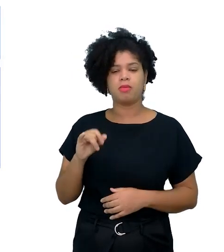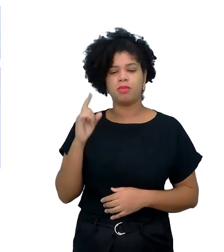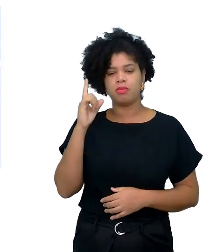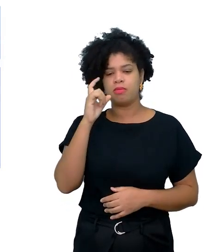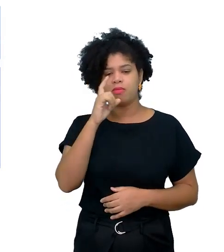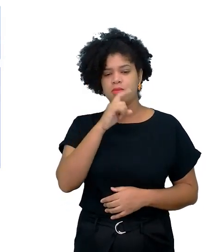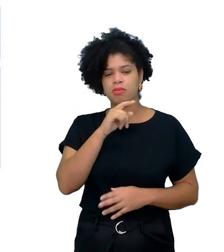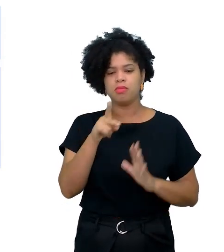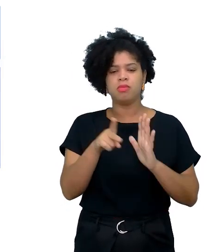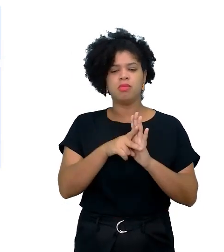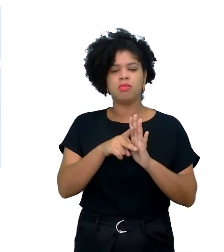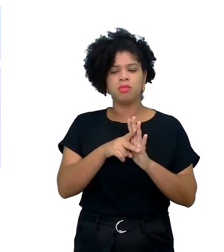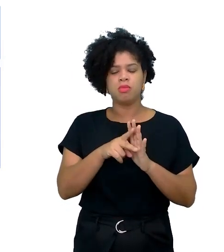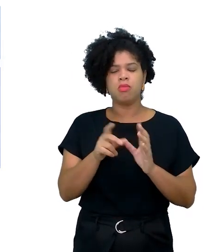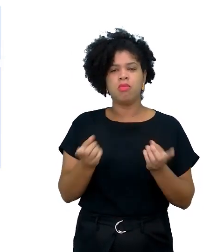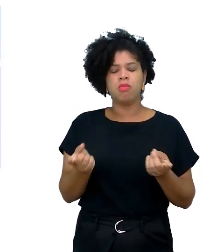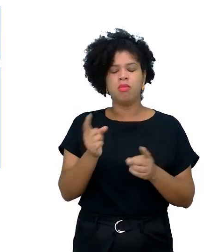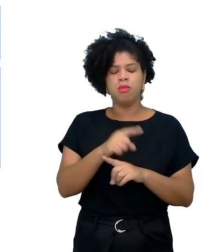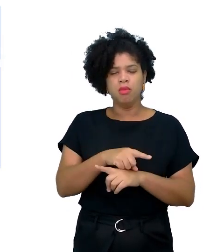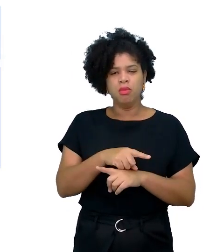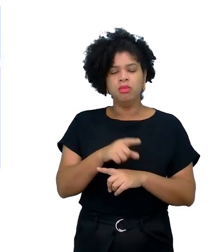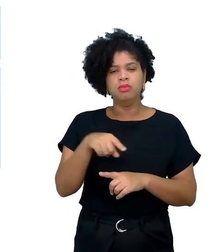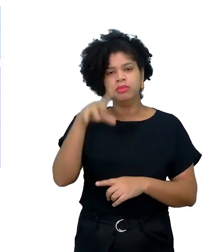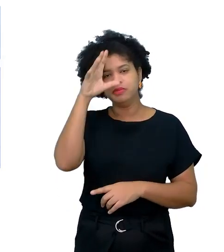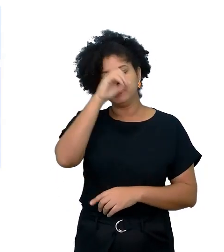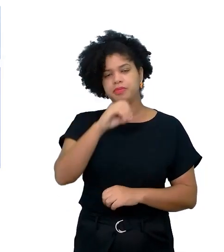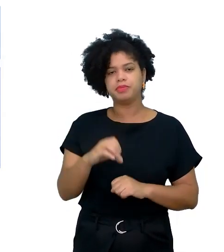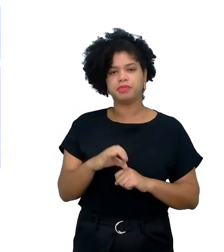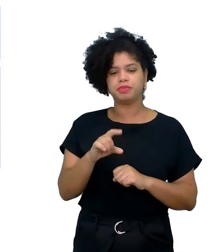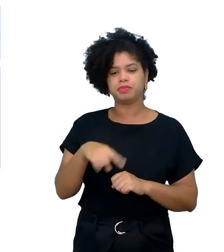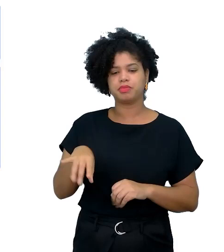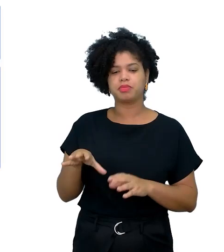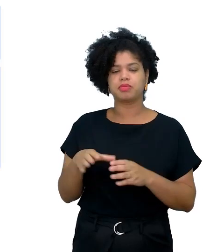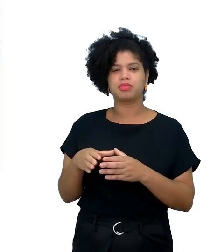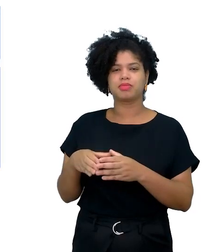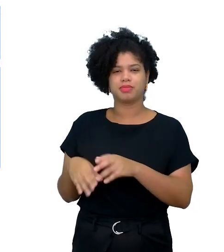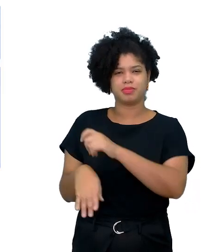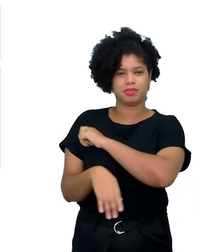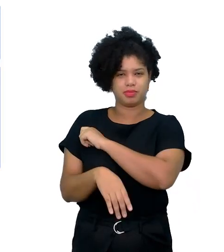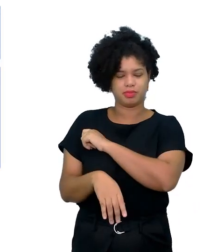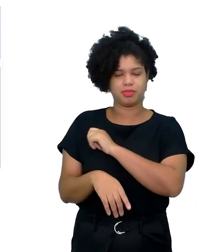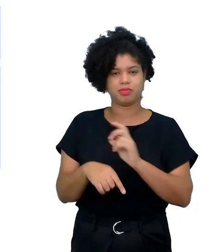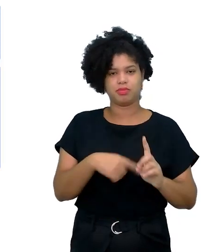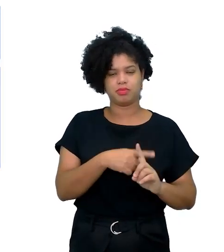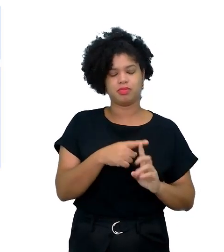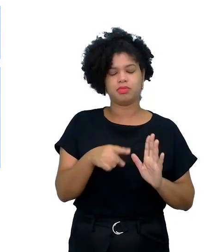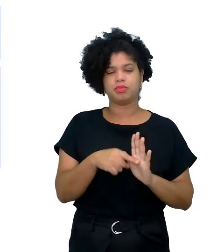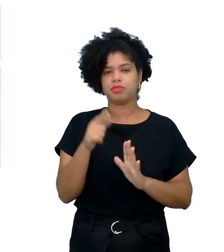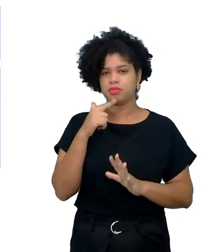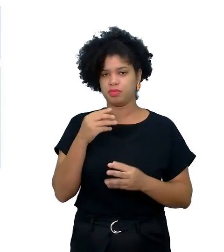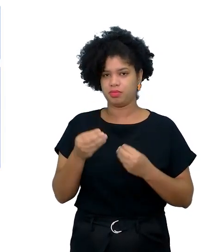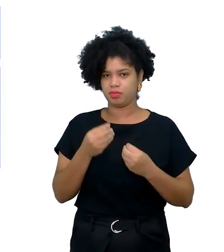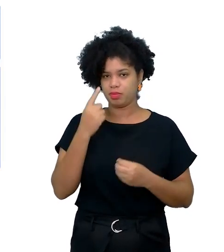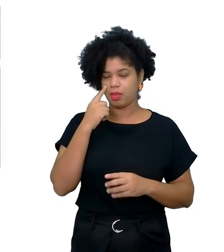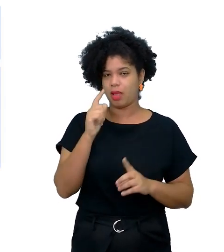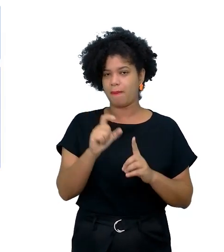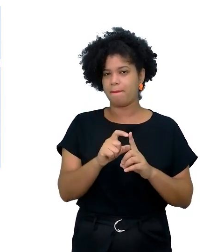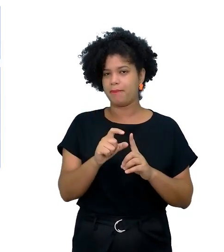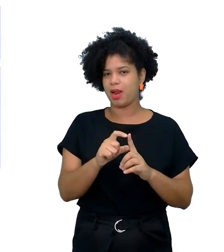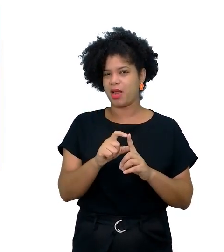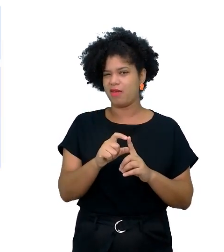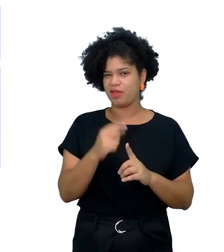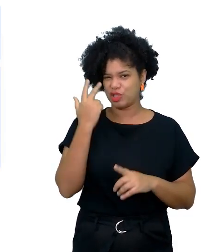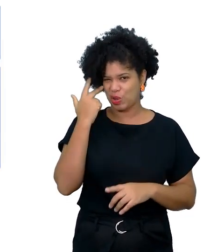da incógnita traz para a aprendizagem da resolução de problemas no campo aditivo? Então, essa palavra não é